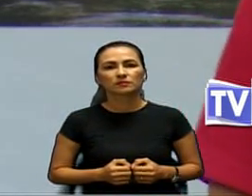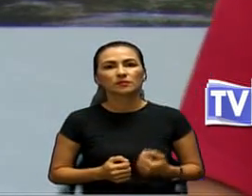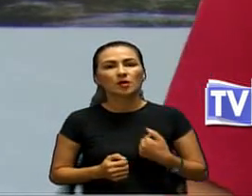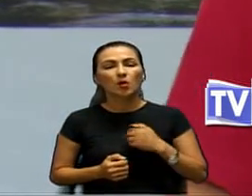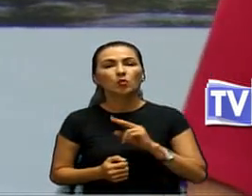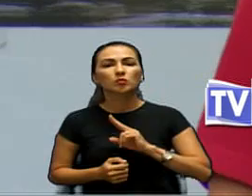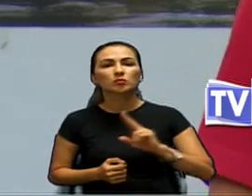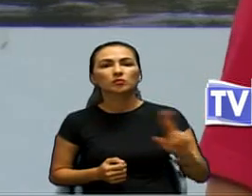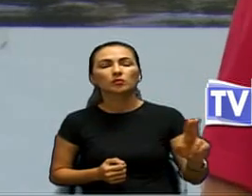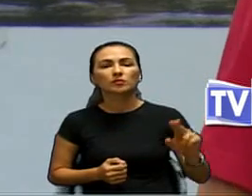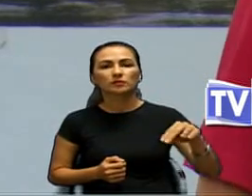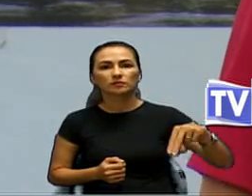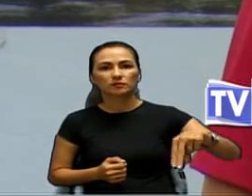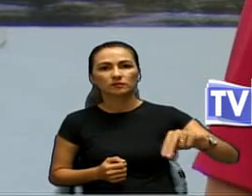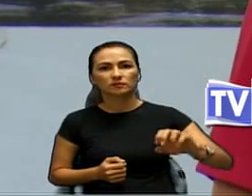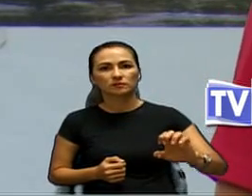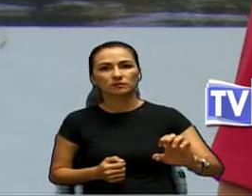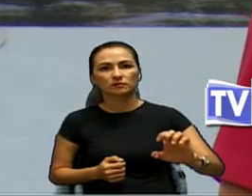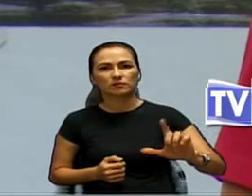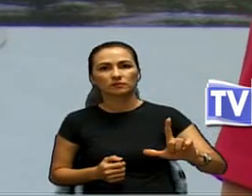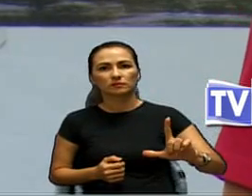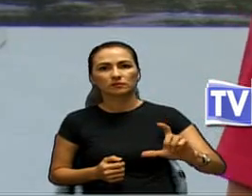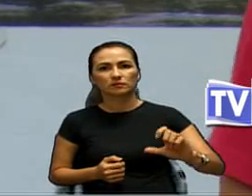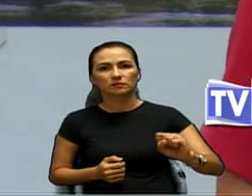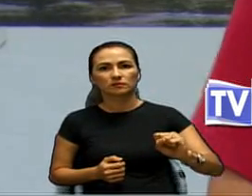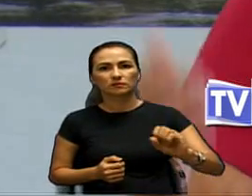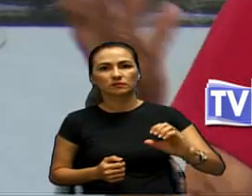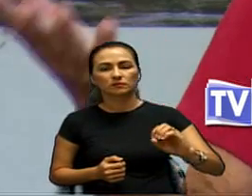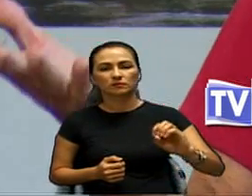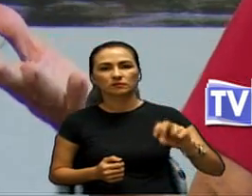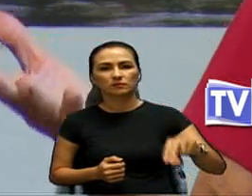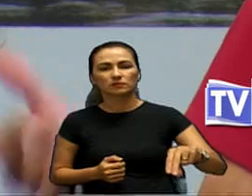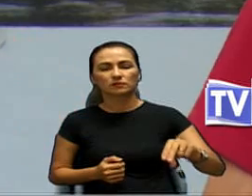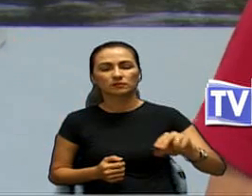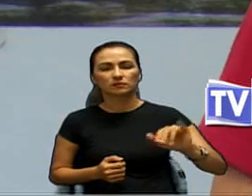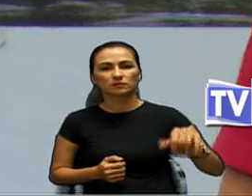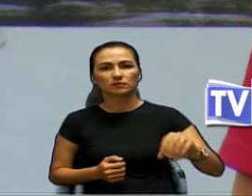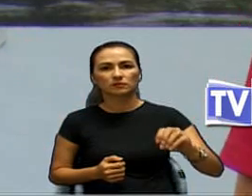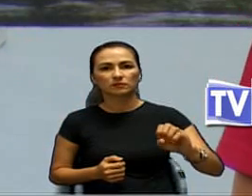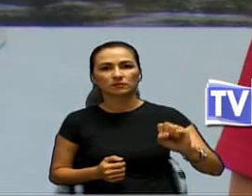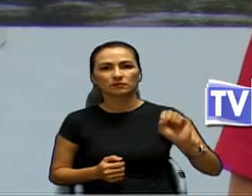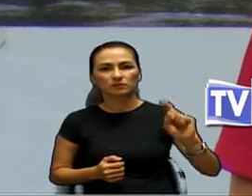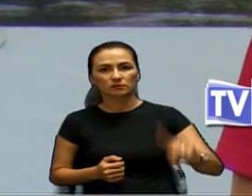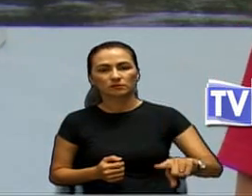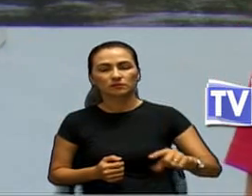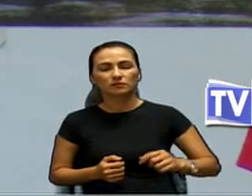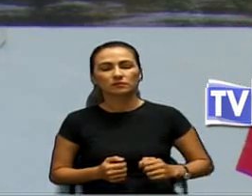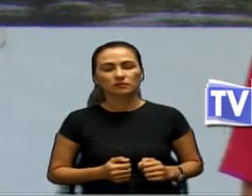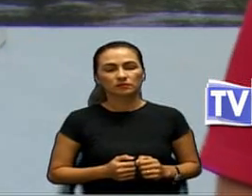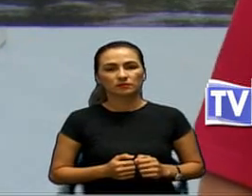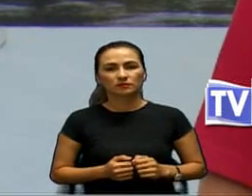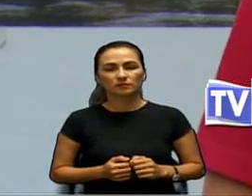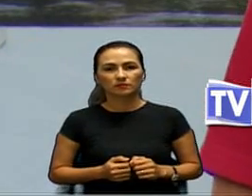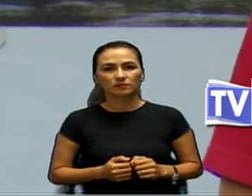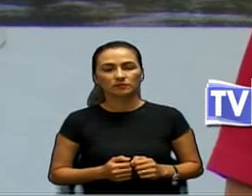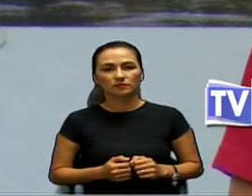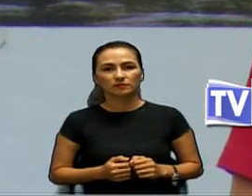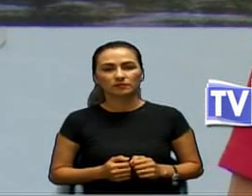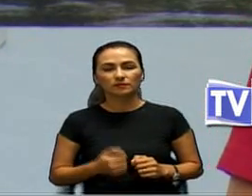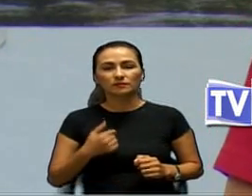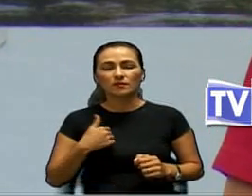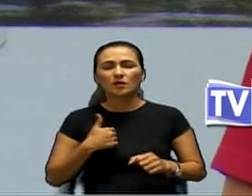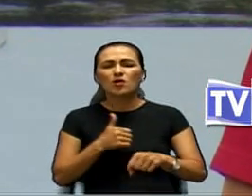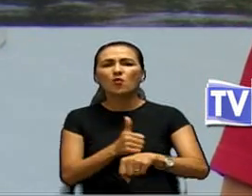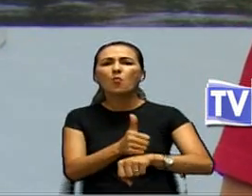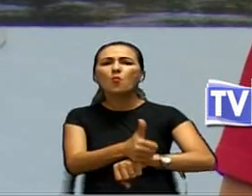é Nelson José de Carvalho, a quem não me conhece, e minha profissão, com